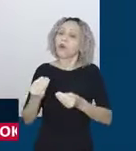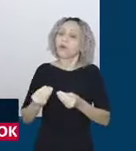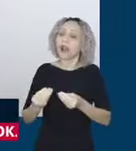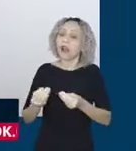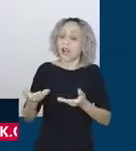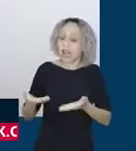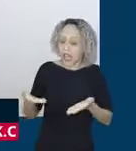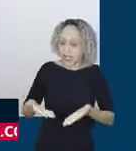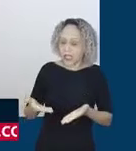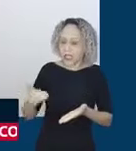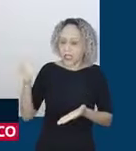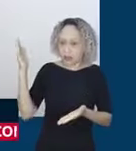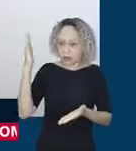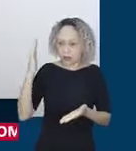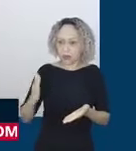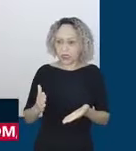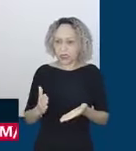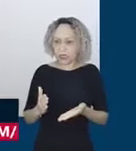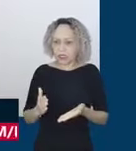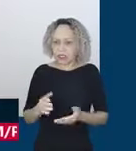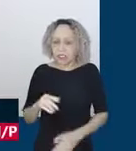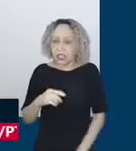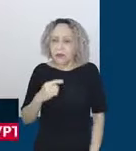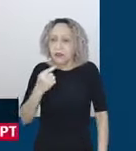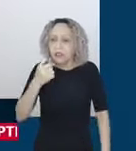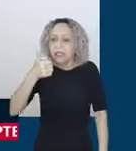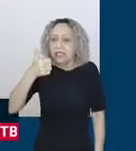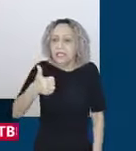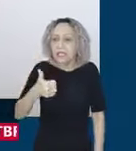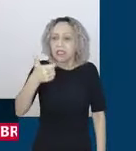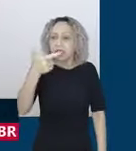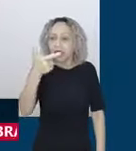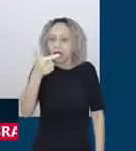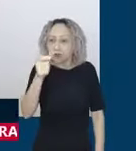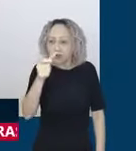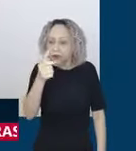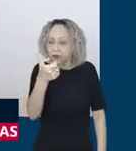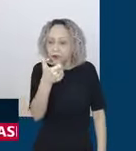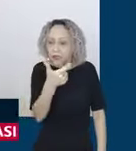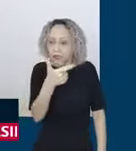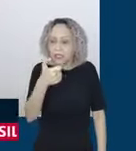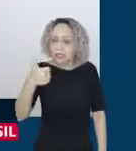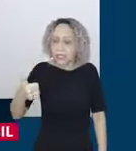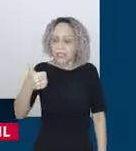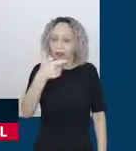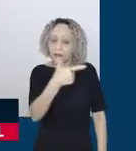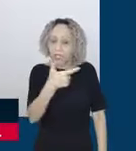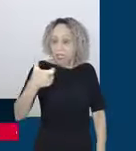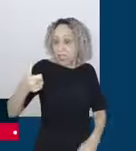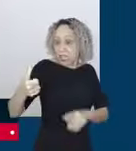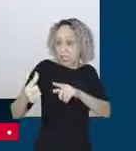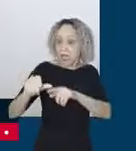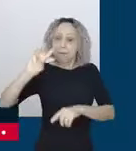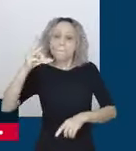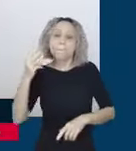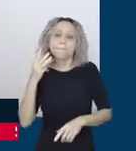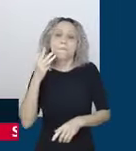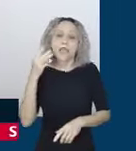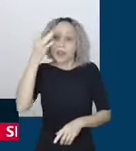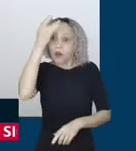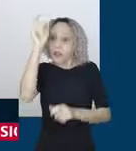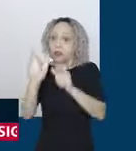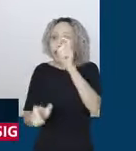temos, repito esse número, né, 126 milhões de pessoas com insuficiência alimentar e temos